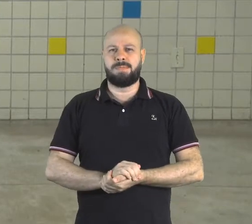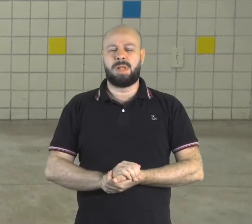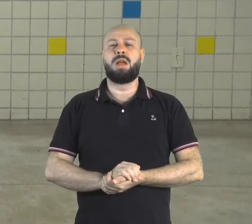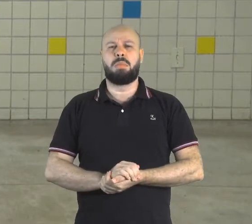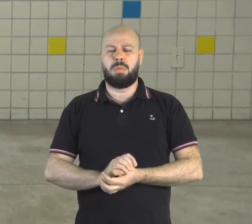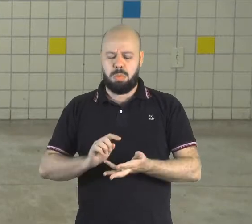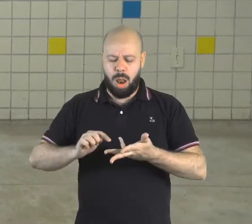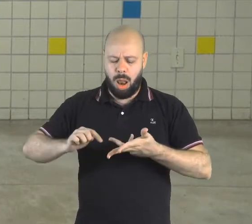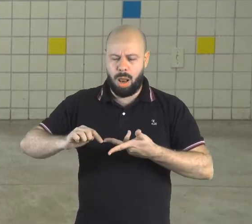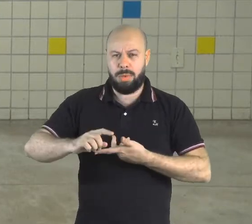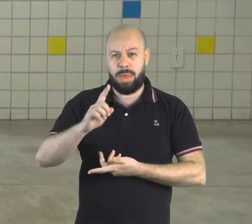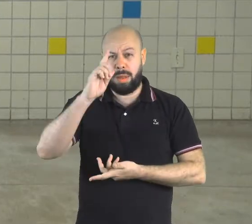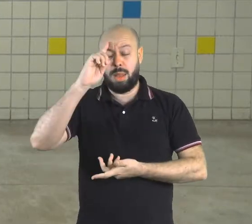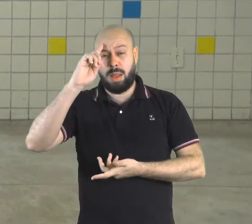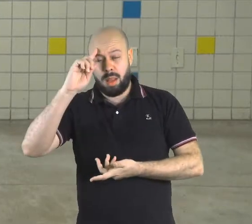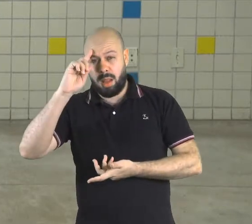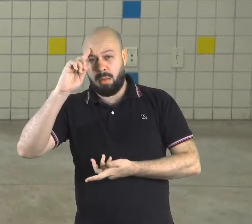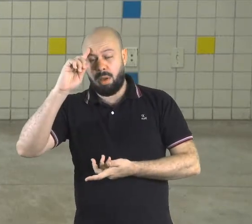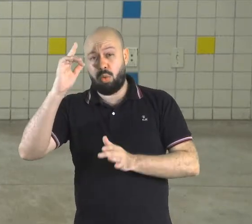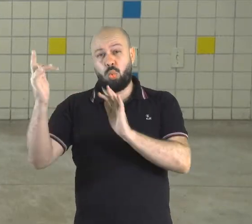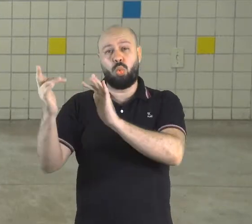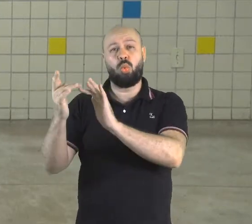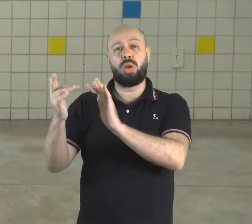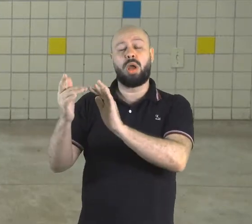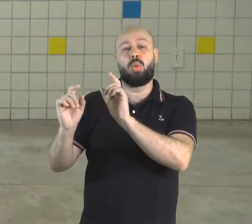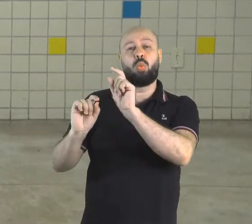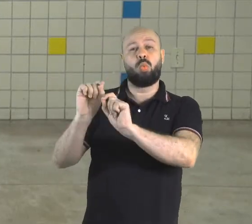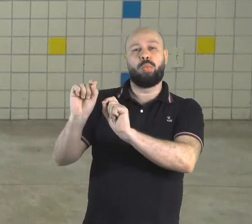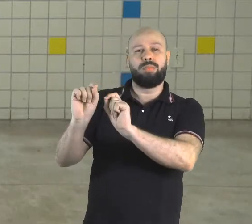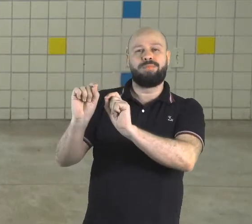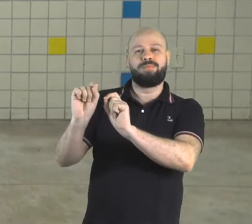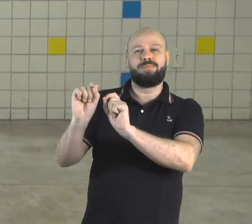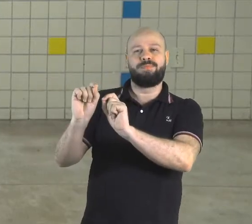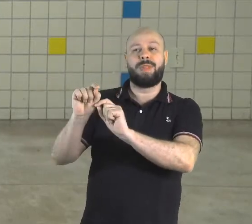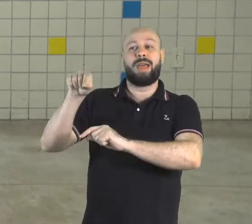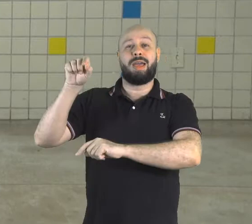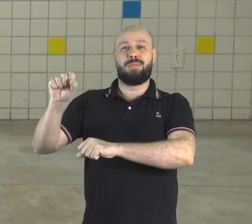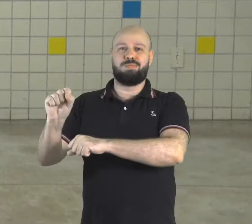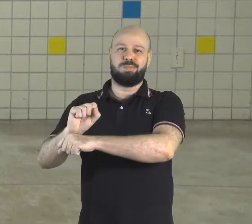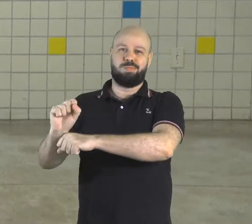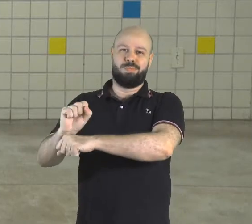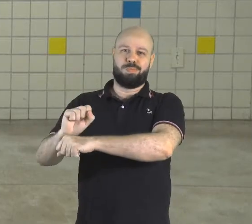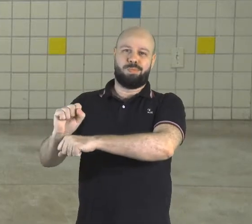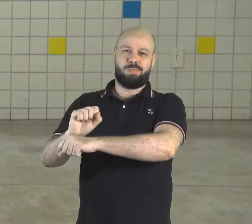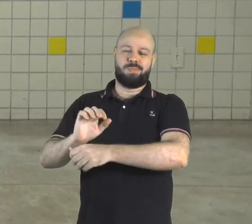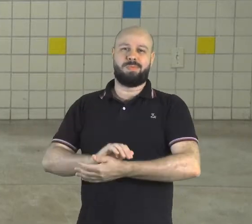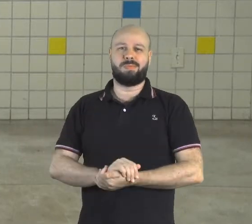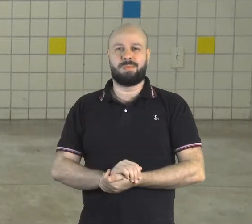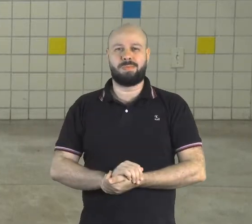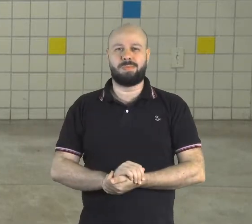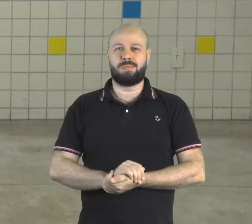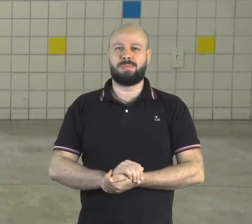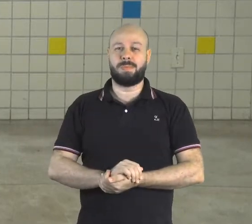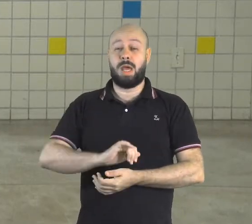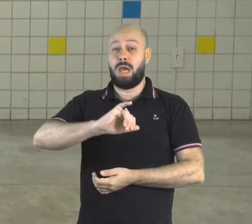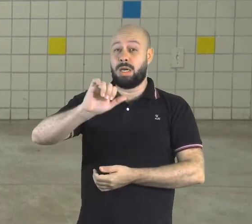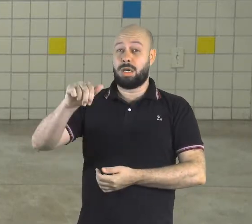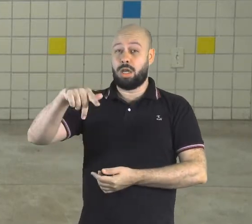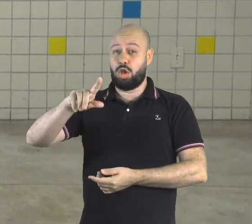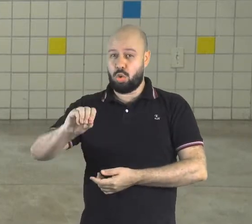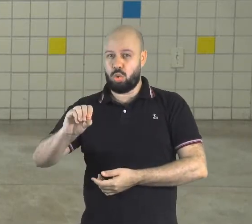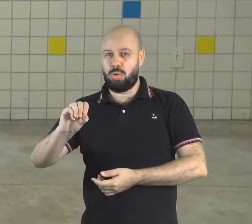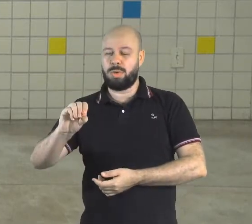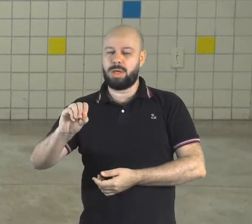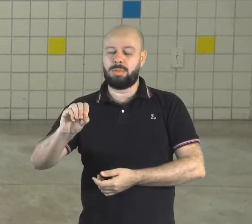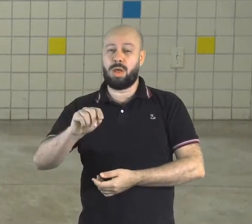ideias estavam alinhadas com o governo socialistas. Jango não foi